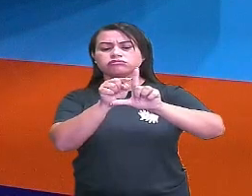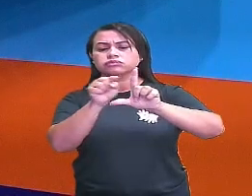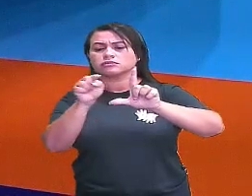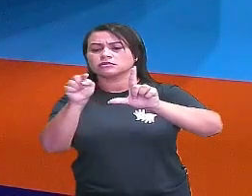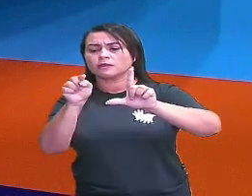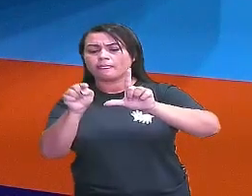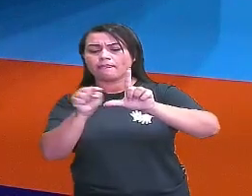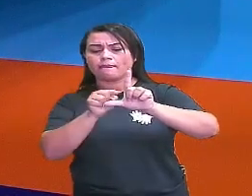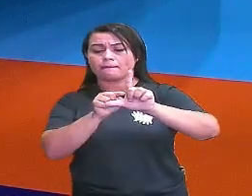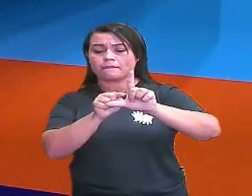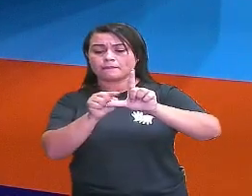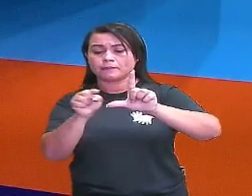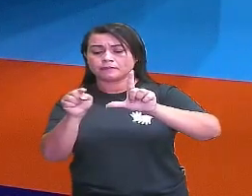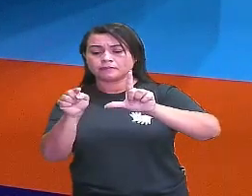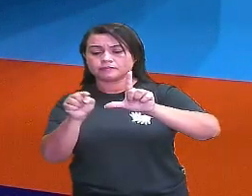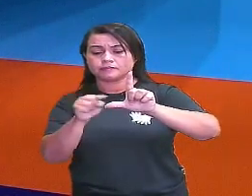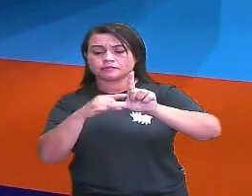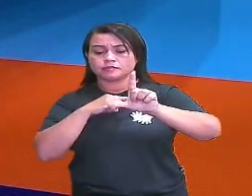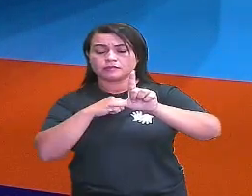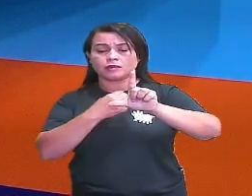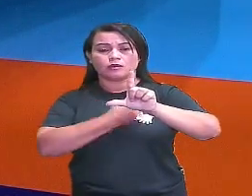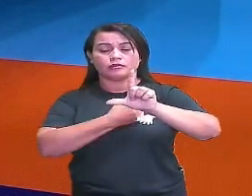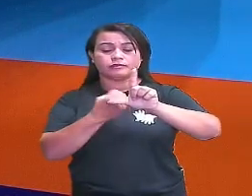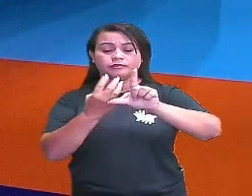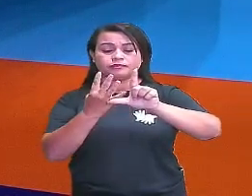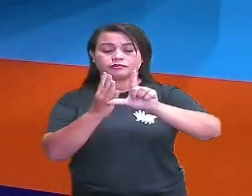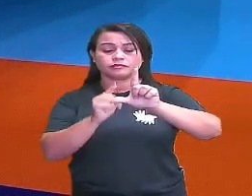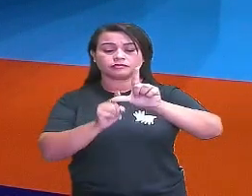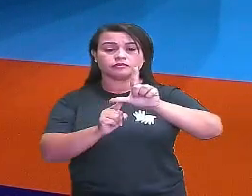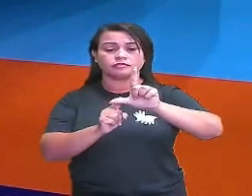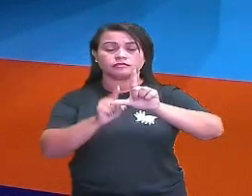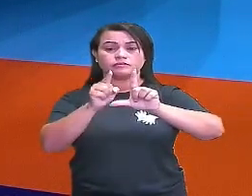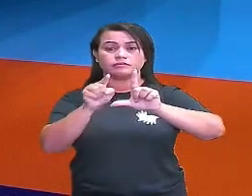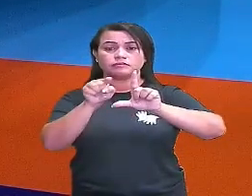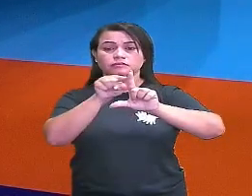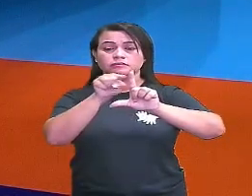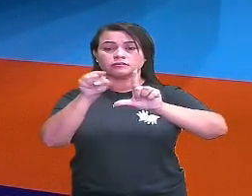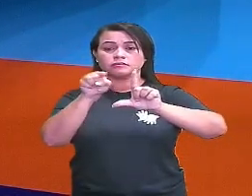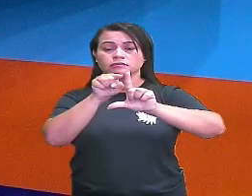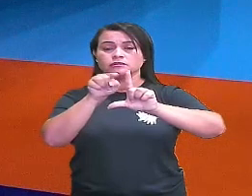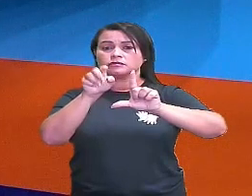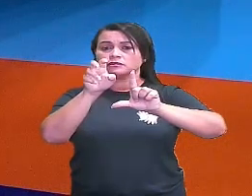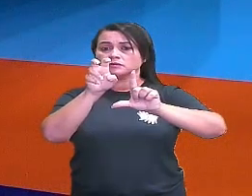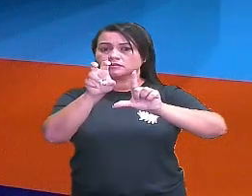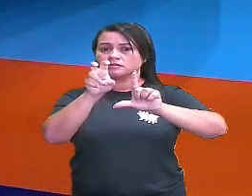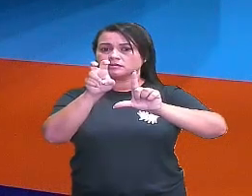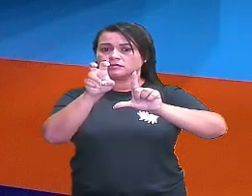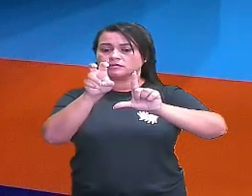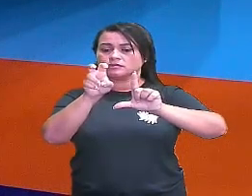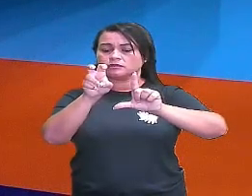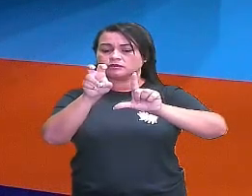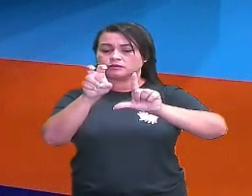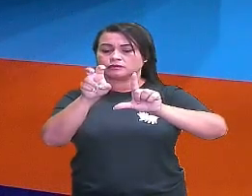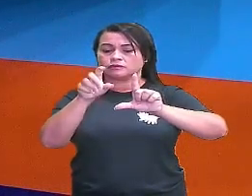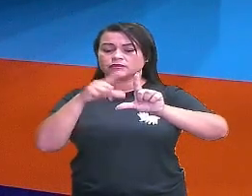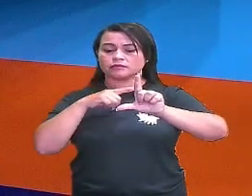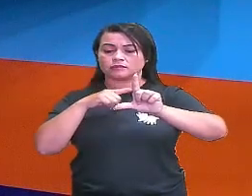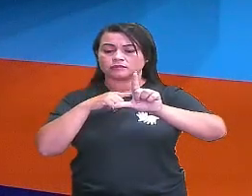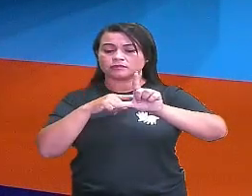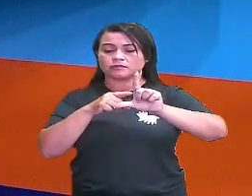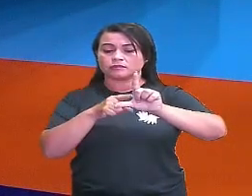Ele analisa aqui, ó, o número 4 em relação a 5 aqui, ó, na reta Y e em relação à